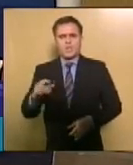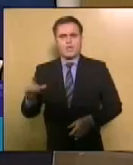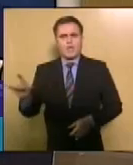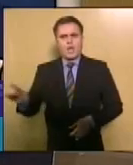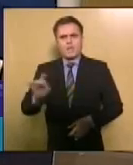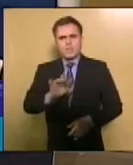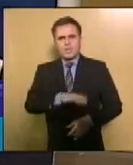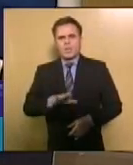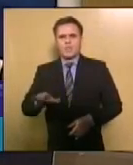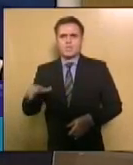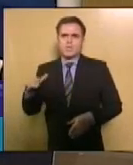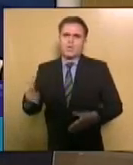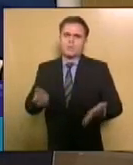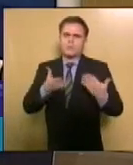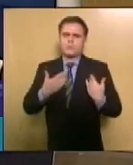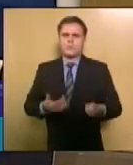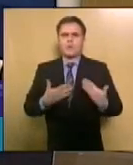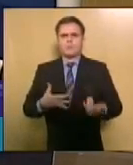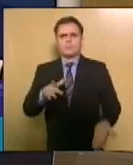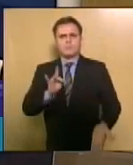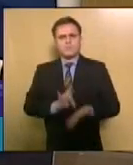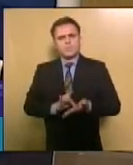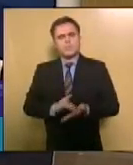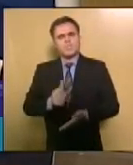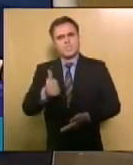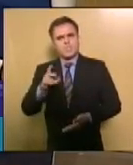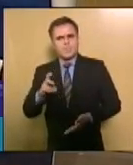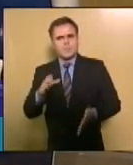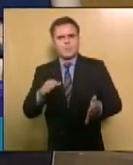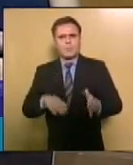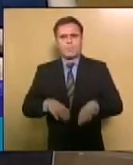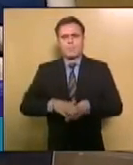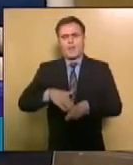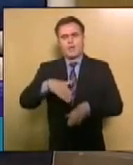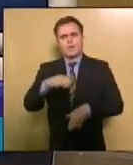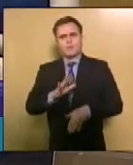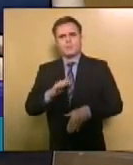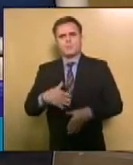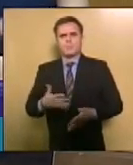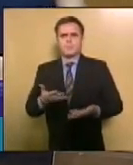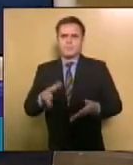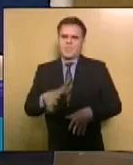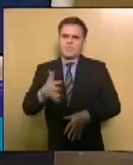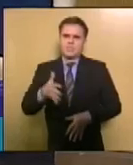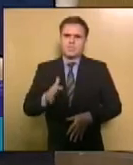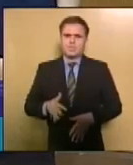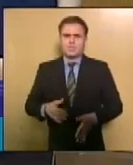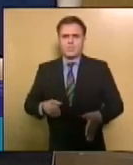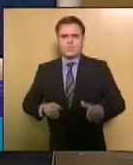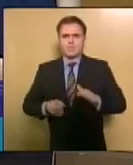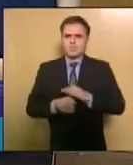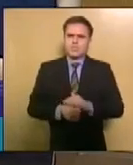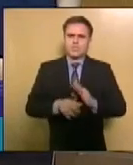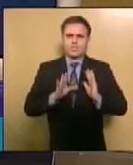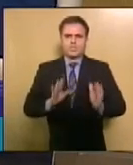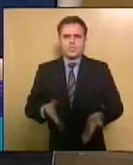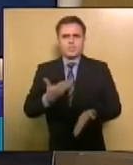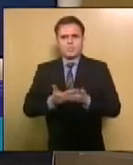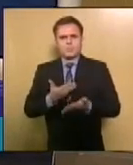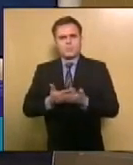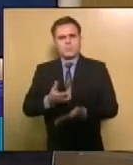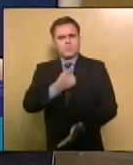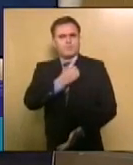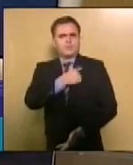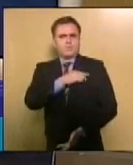criança ou jovem na verdade de 15 anos ou mais de idade tivesse pelo menos adentrado no ensino médio